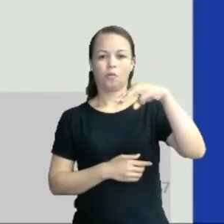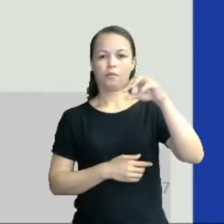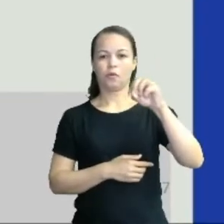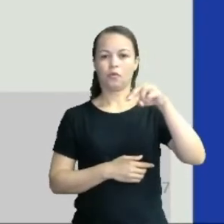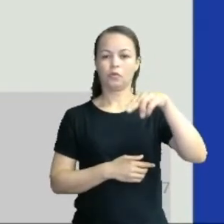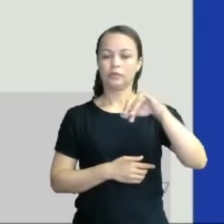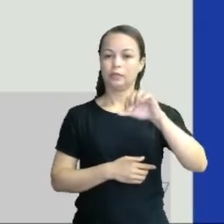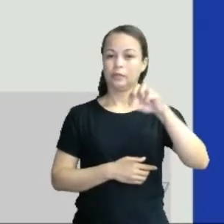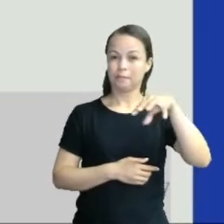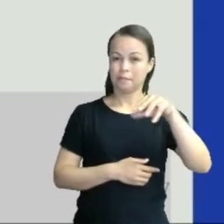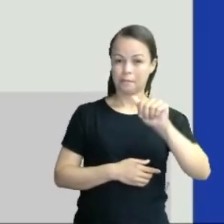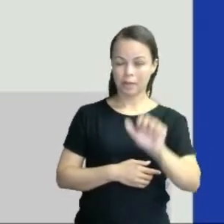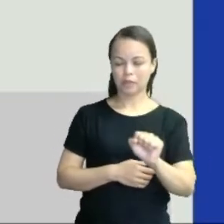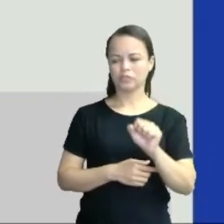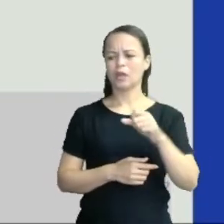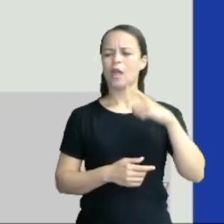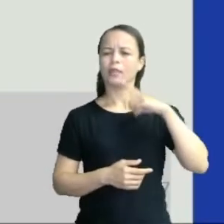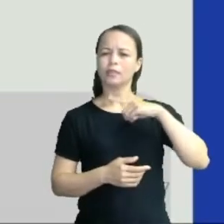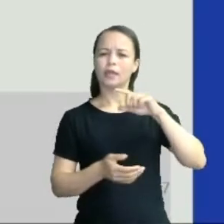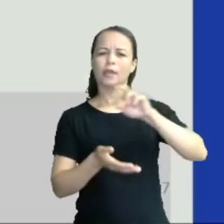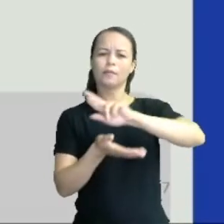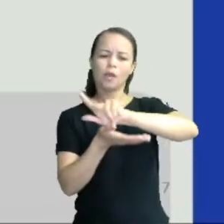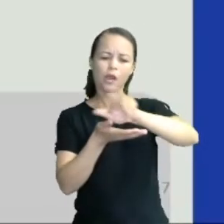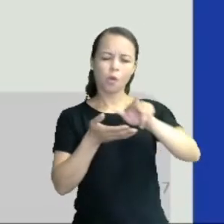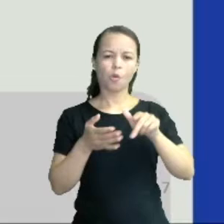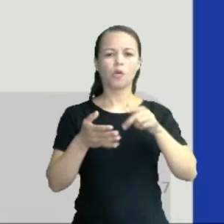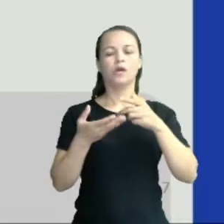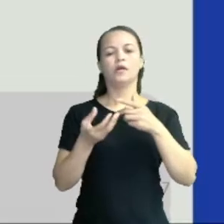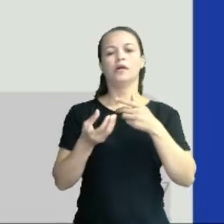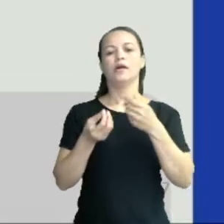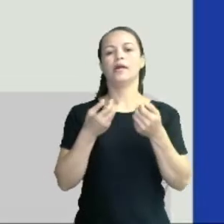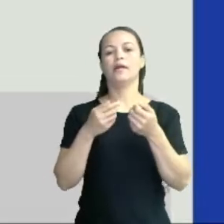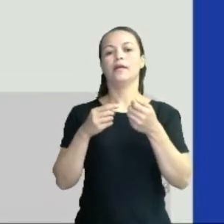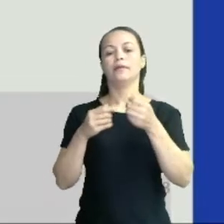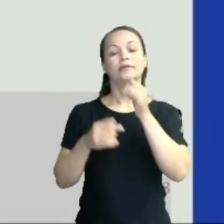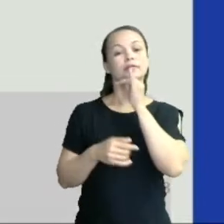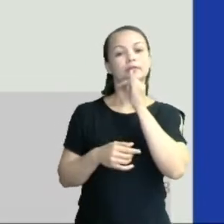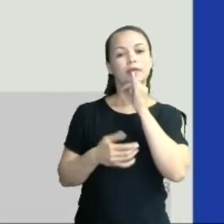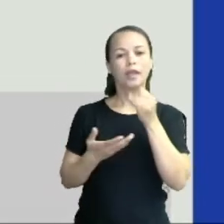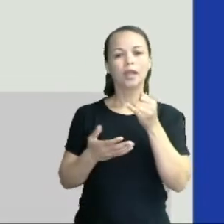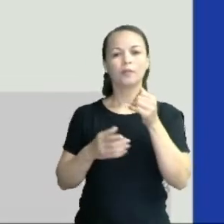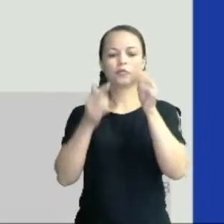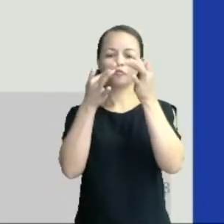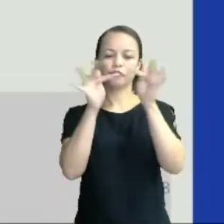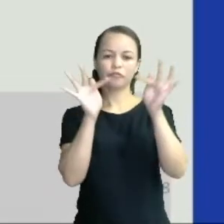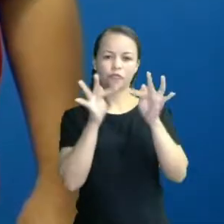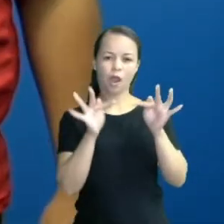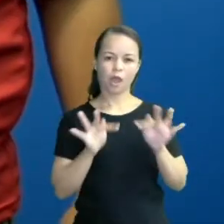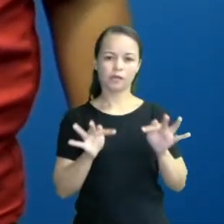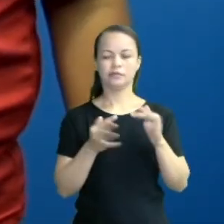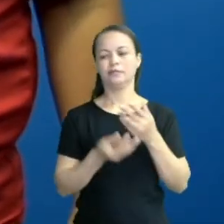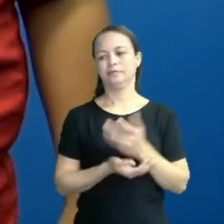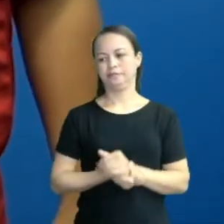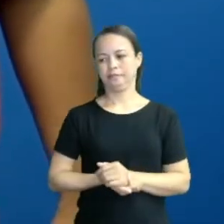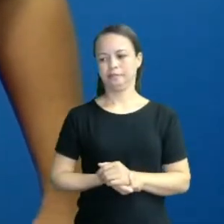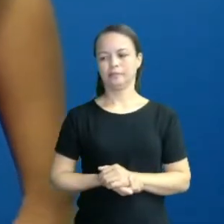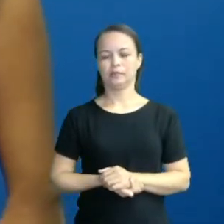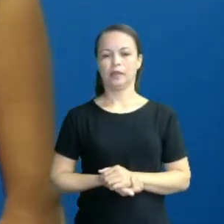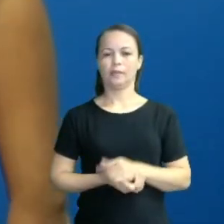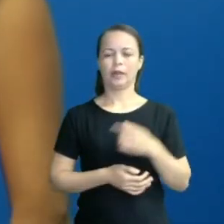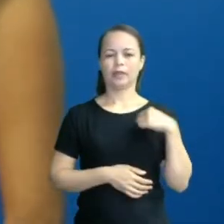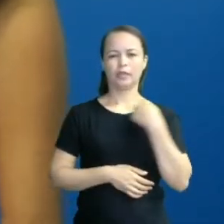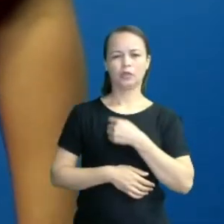também outros exemplos agora em frases, certo? Para a